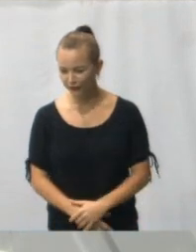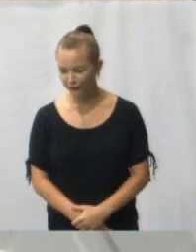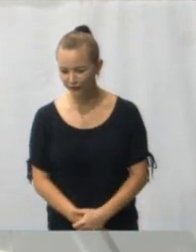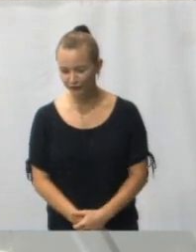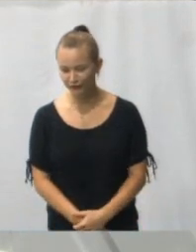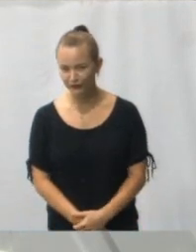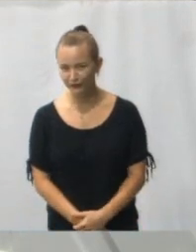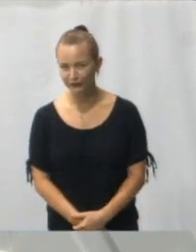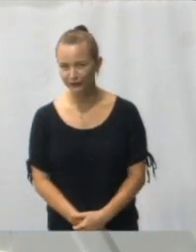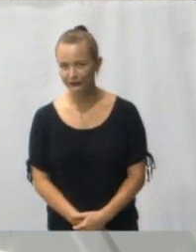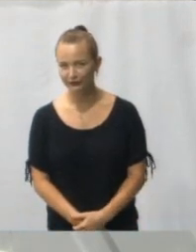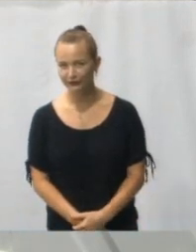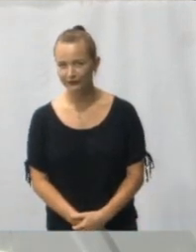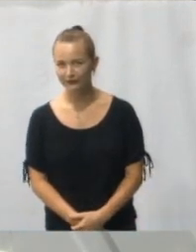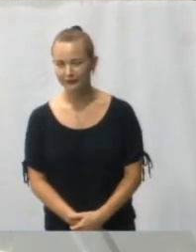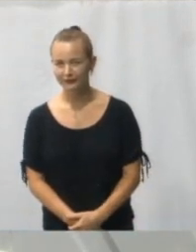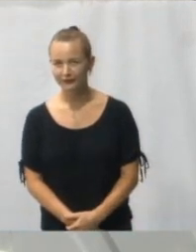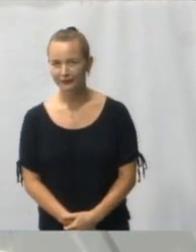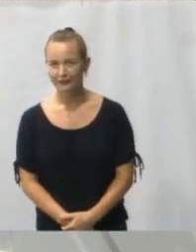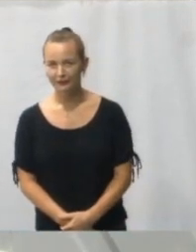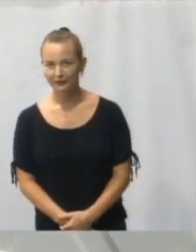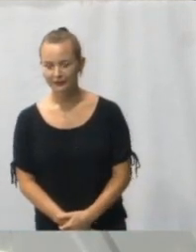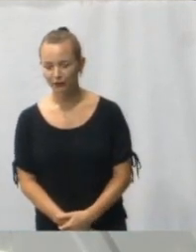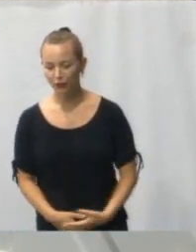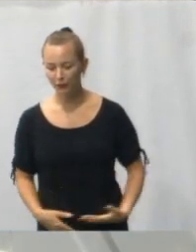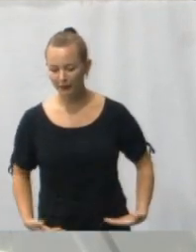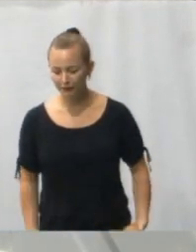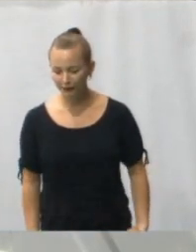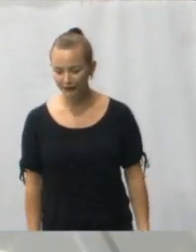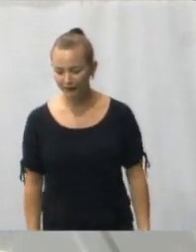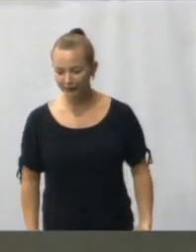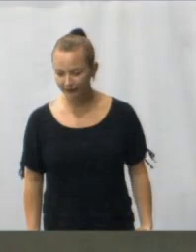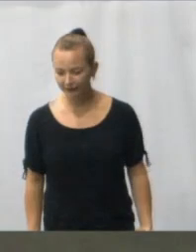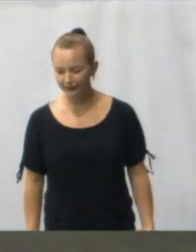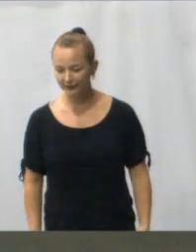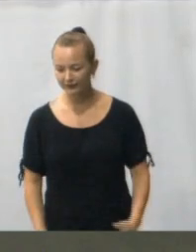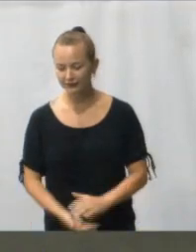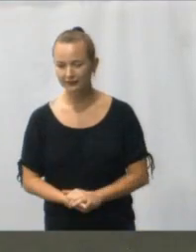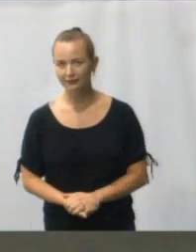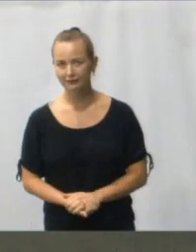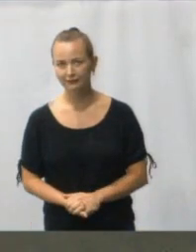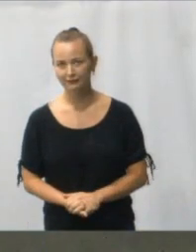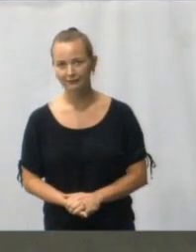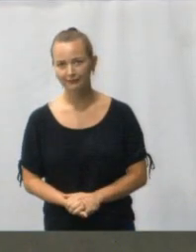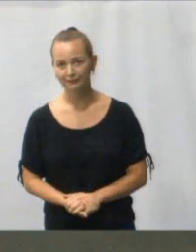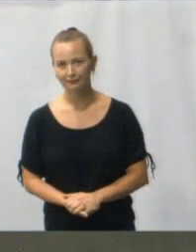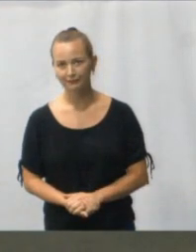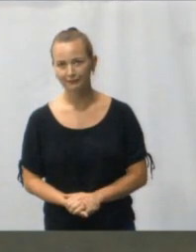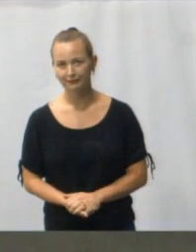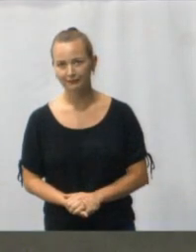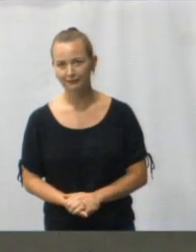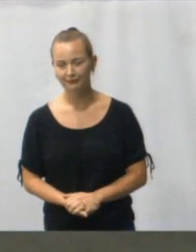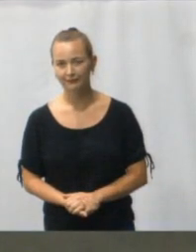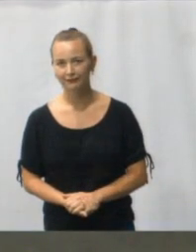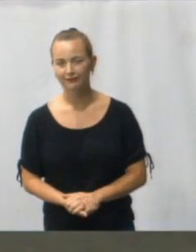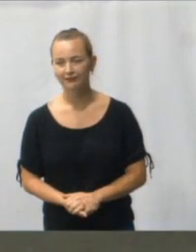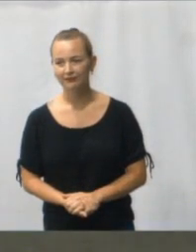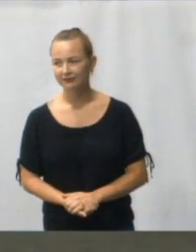O vereador Armandinho vai justificando o voto enquanto aguardamos. Vereador Dalto, seu voto.